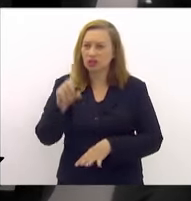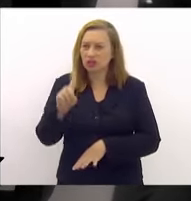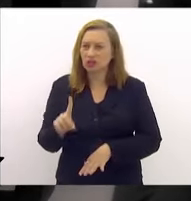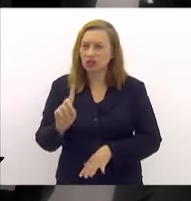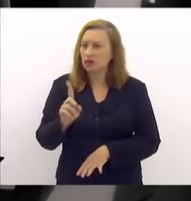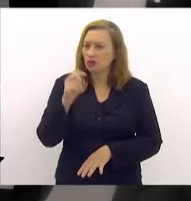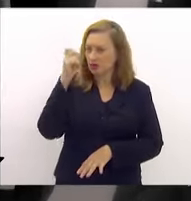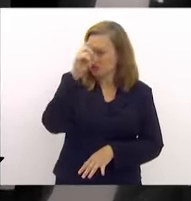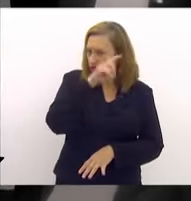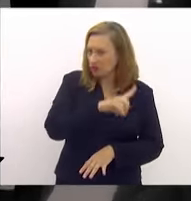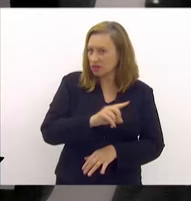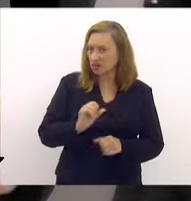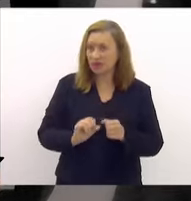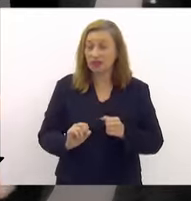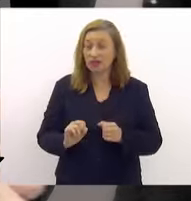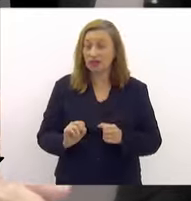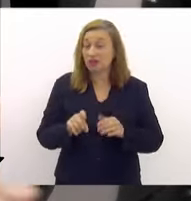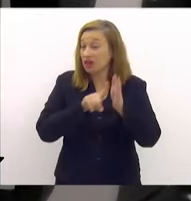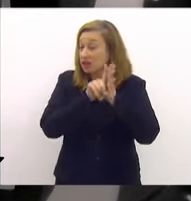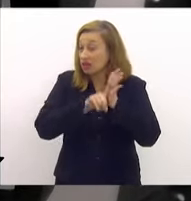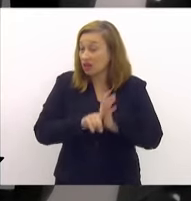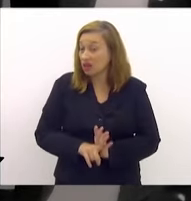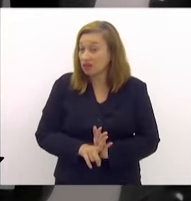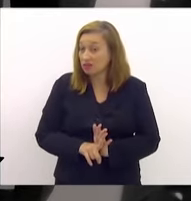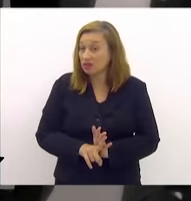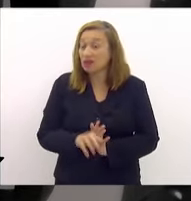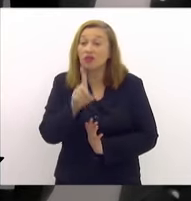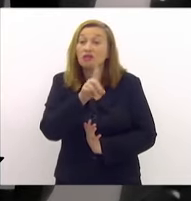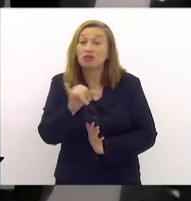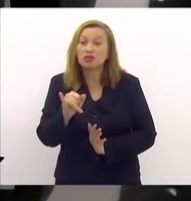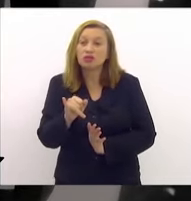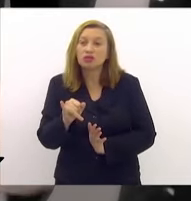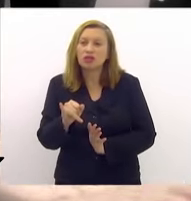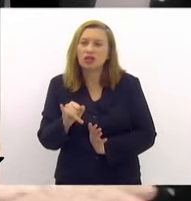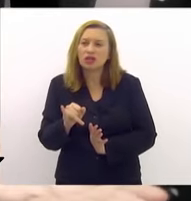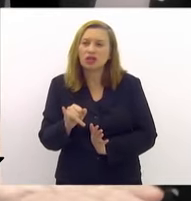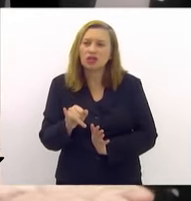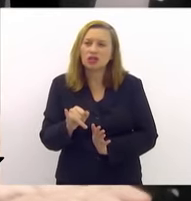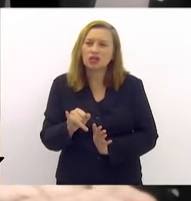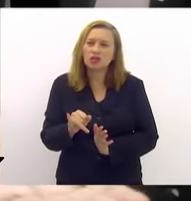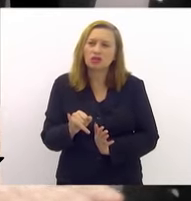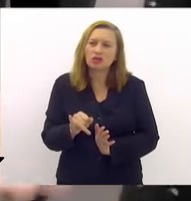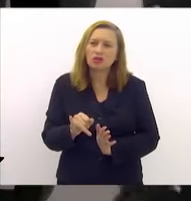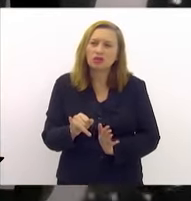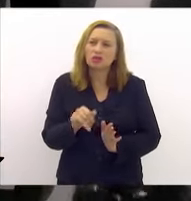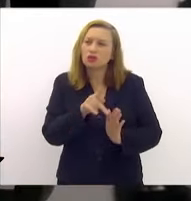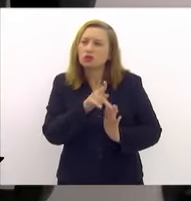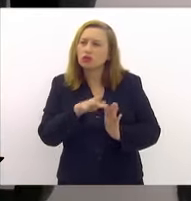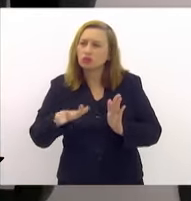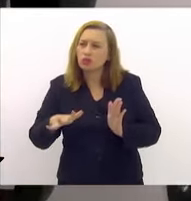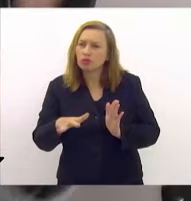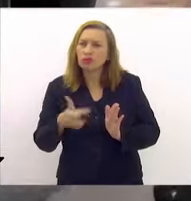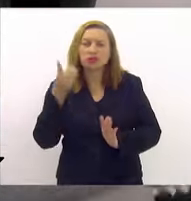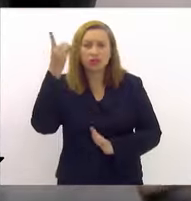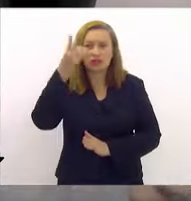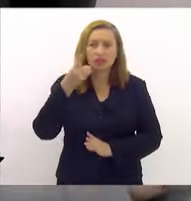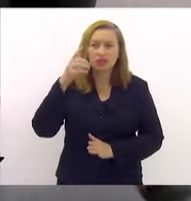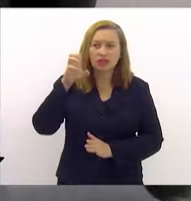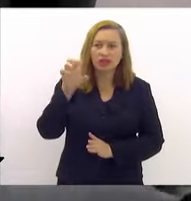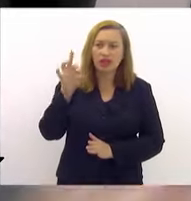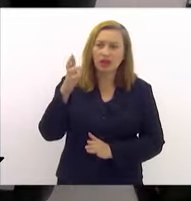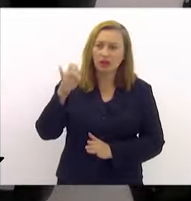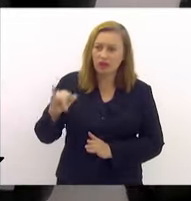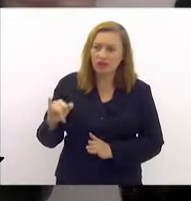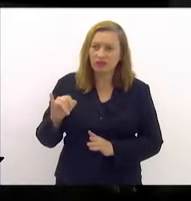muito difícil de ser feita. Vai analisar, ver a data de desarquivamento, ver a data do protocolo que o deputado Delaroli fez.